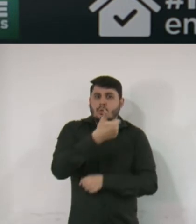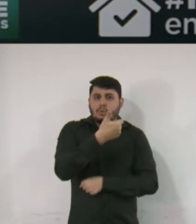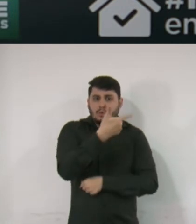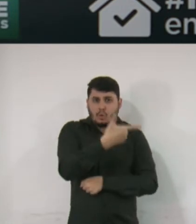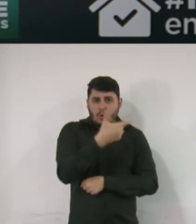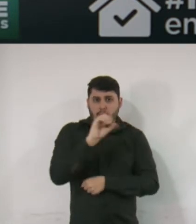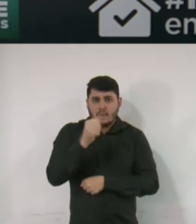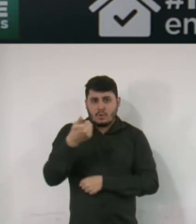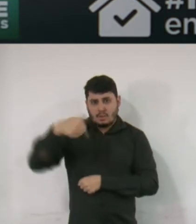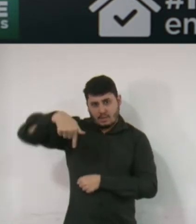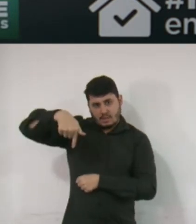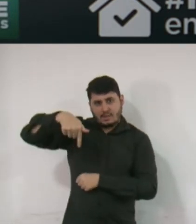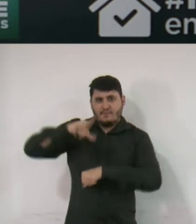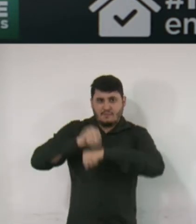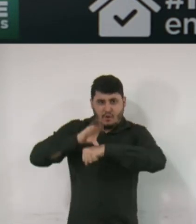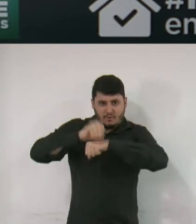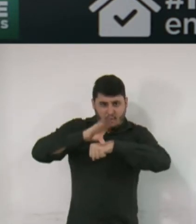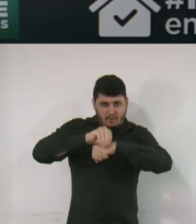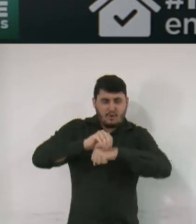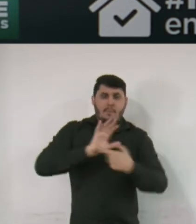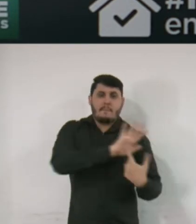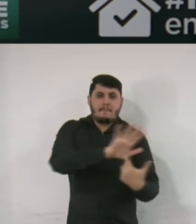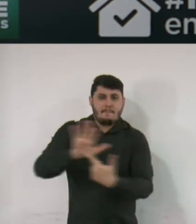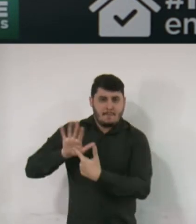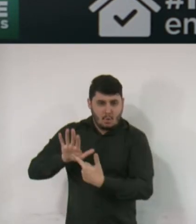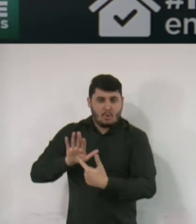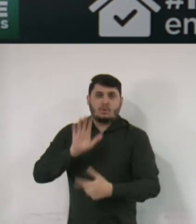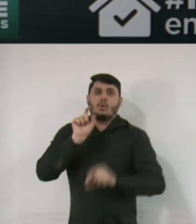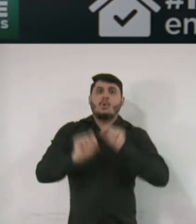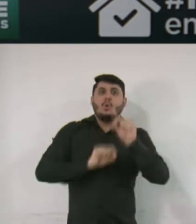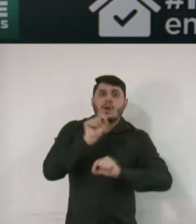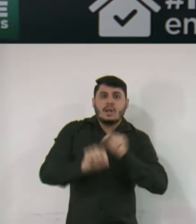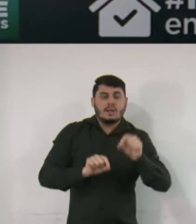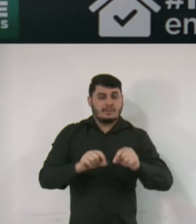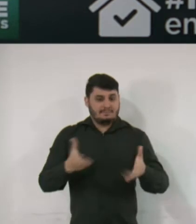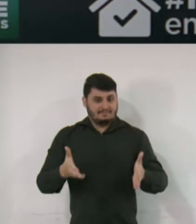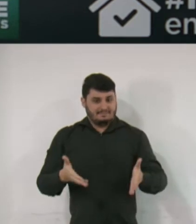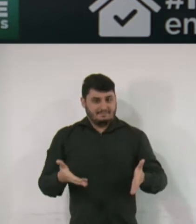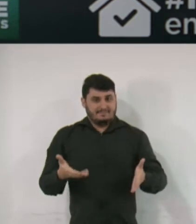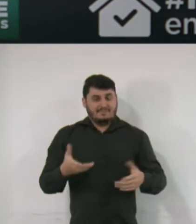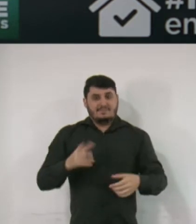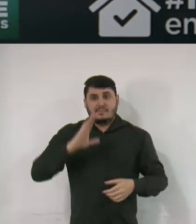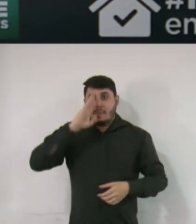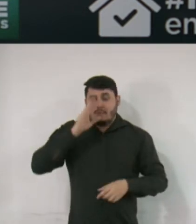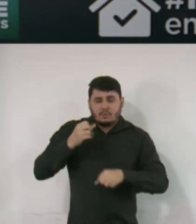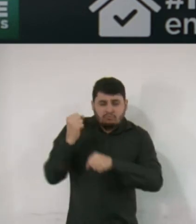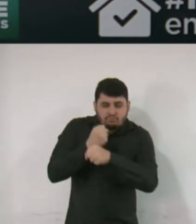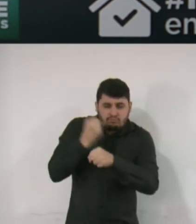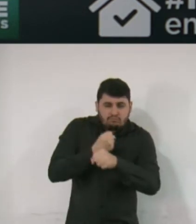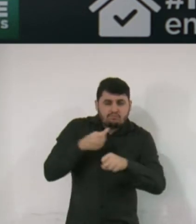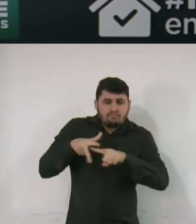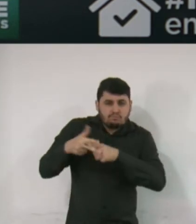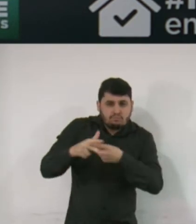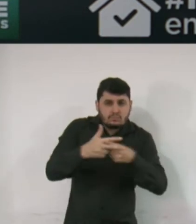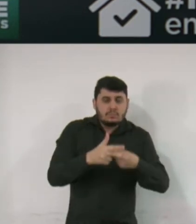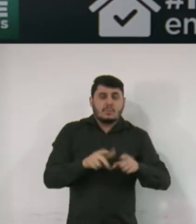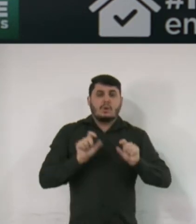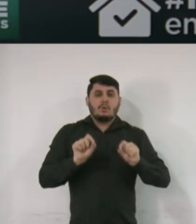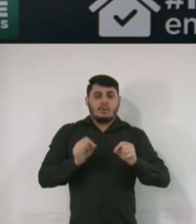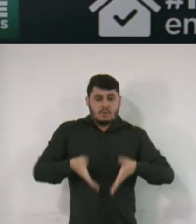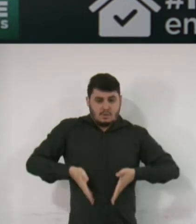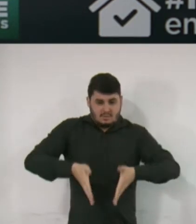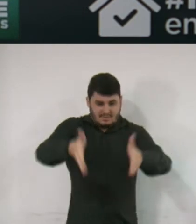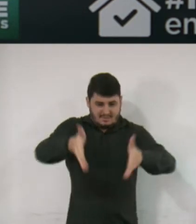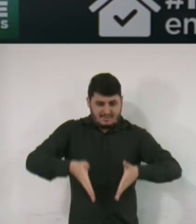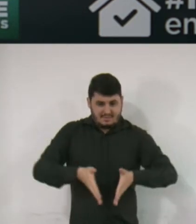exposições que foram colocadas aqui, a abertura de vias, alargamento de calçadas, a permissão que as pessoas possam, com segurança,